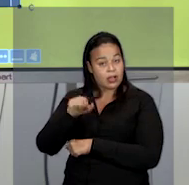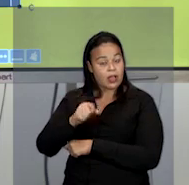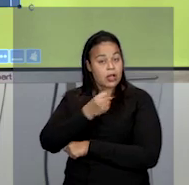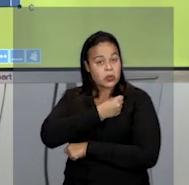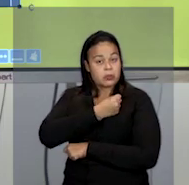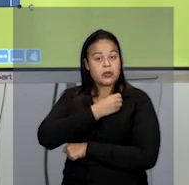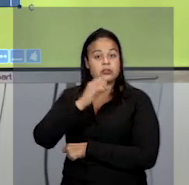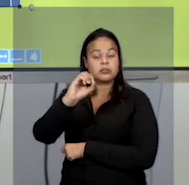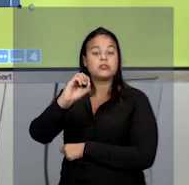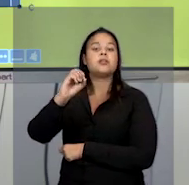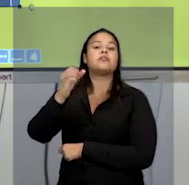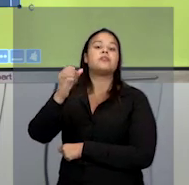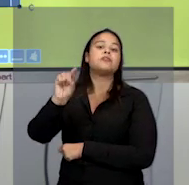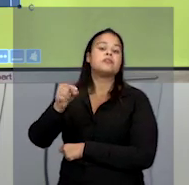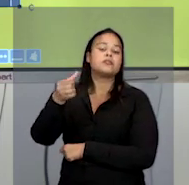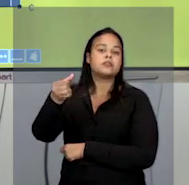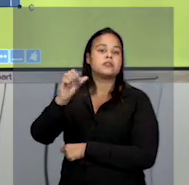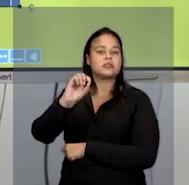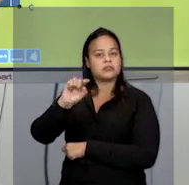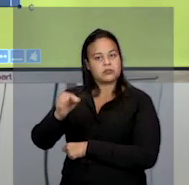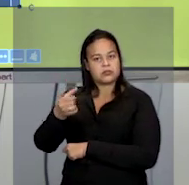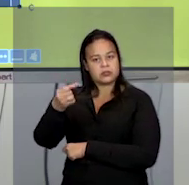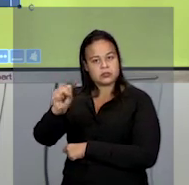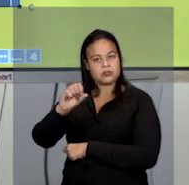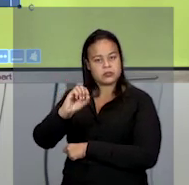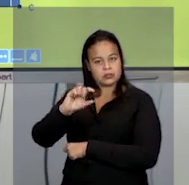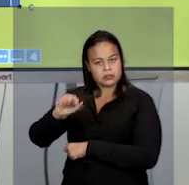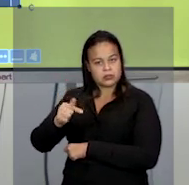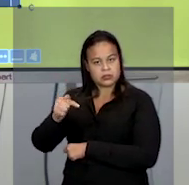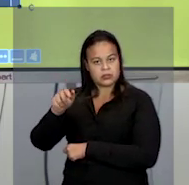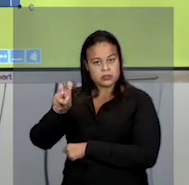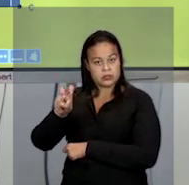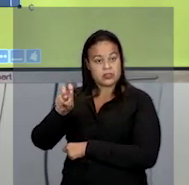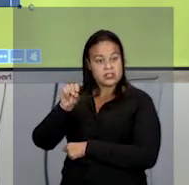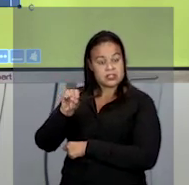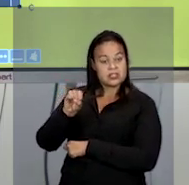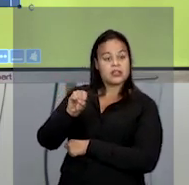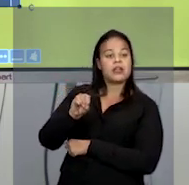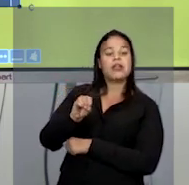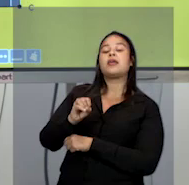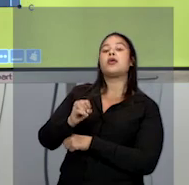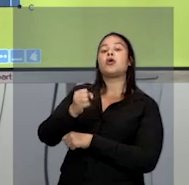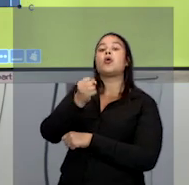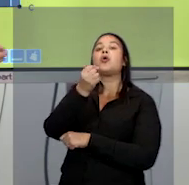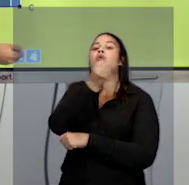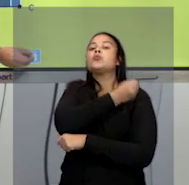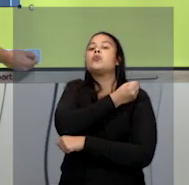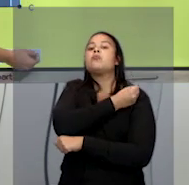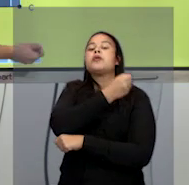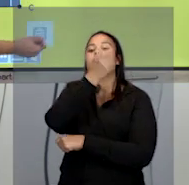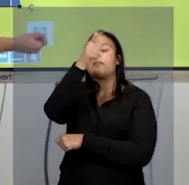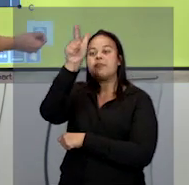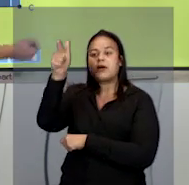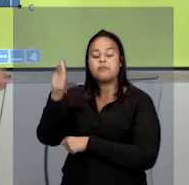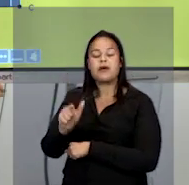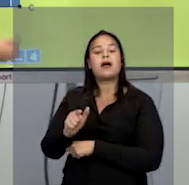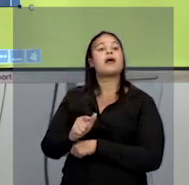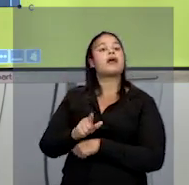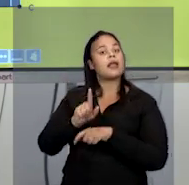0,75. Vamos supor que aqui fosse 10, aqui fosse 6, aqui fosse 8. Seriam exatamente aqueles valores, porque aqueles